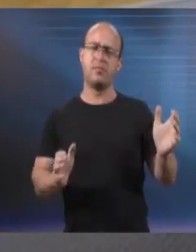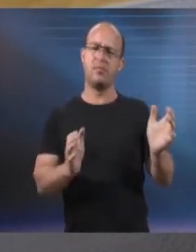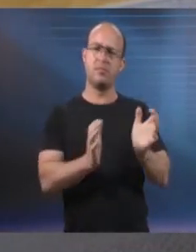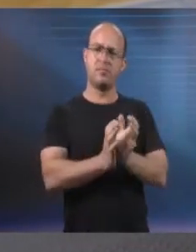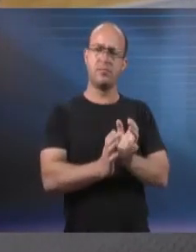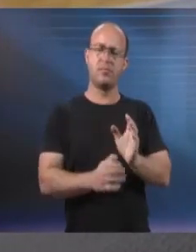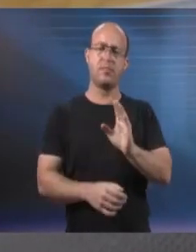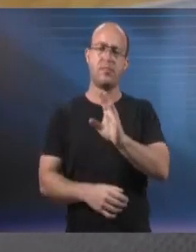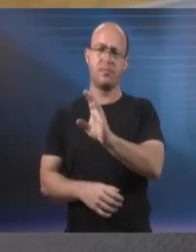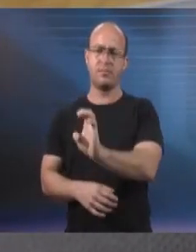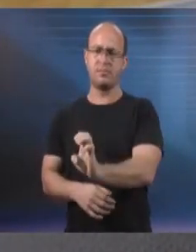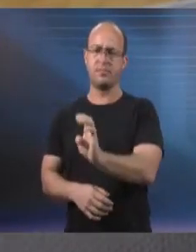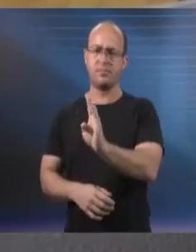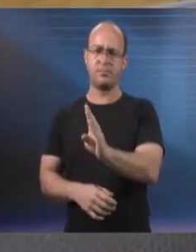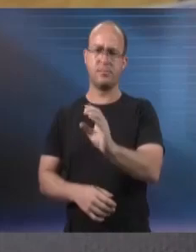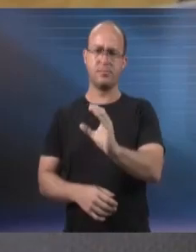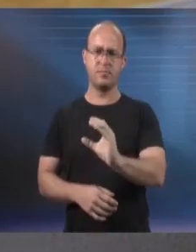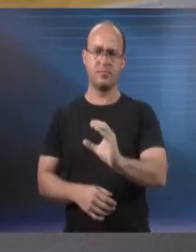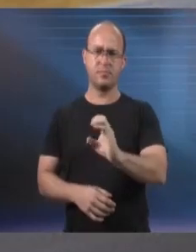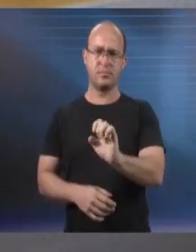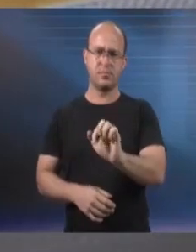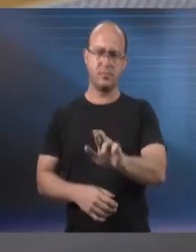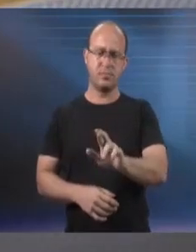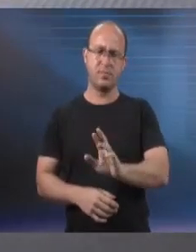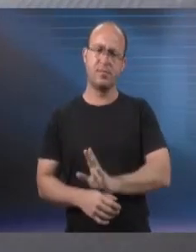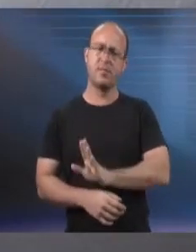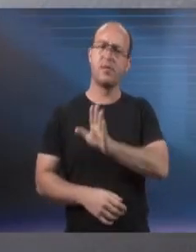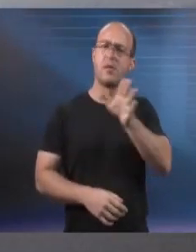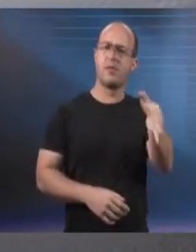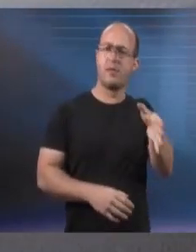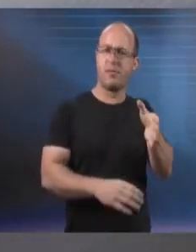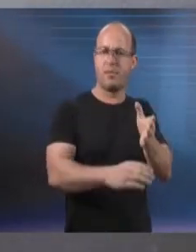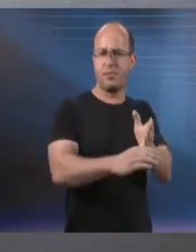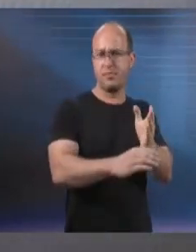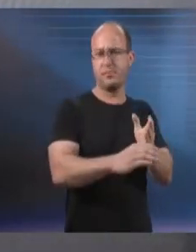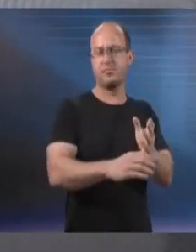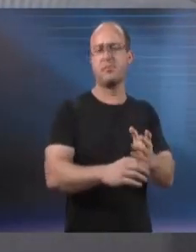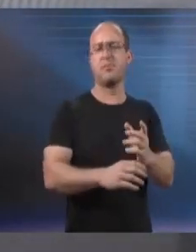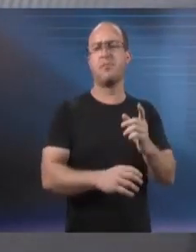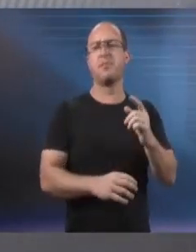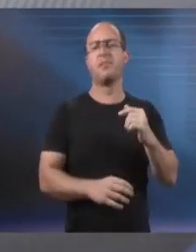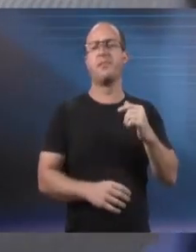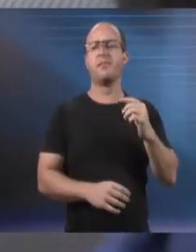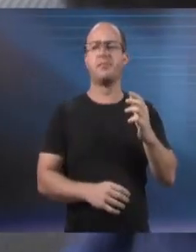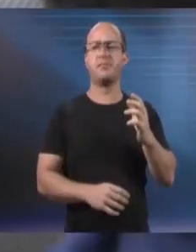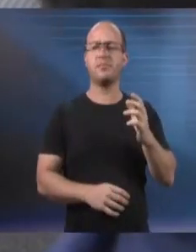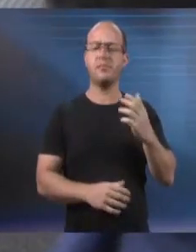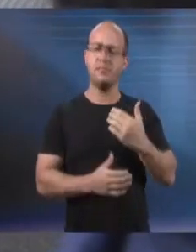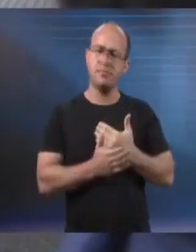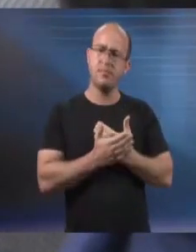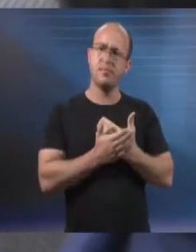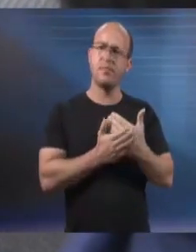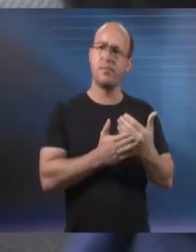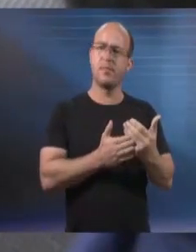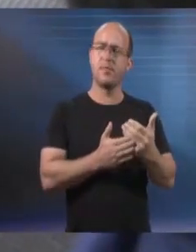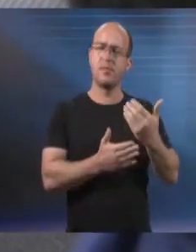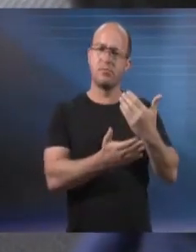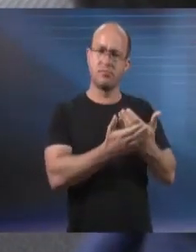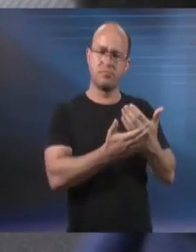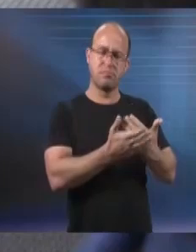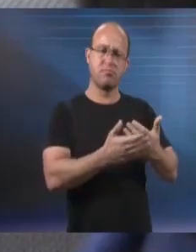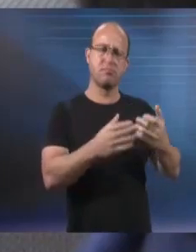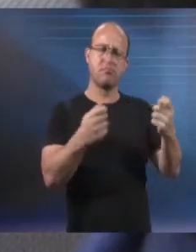da EBSE esteja em Caicó, esteja no Seridó, para iniciar os